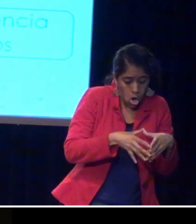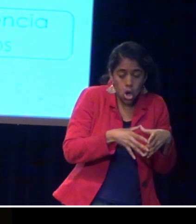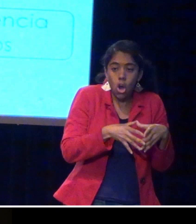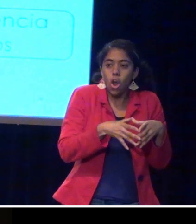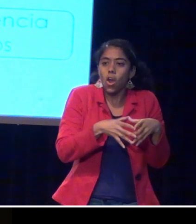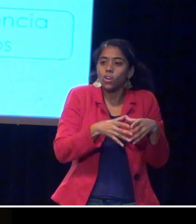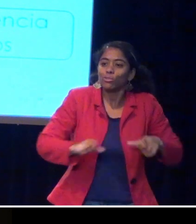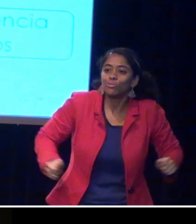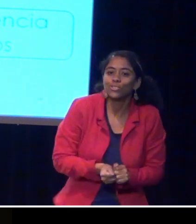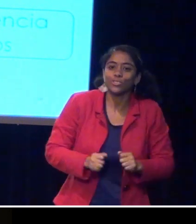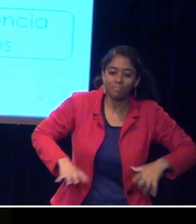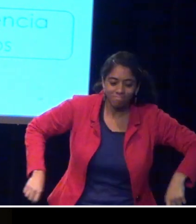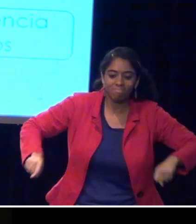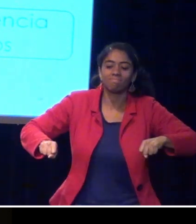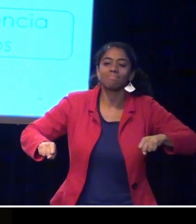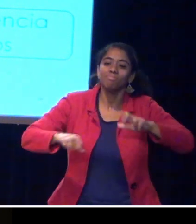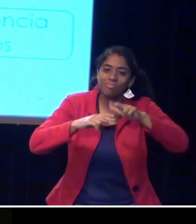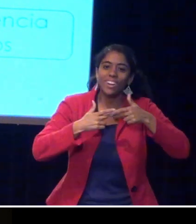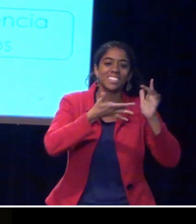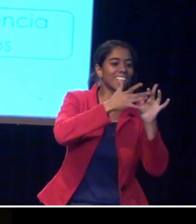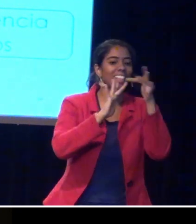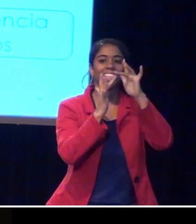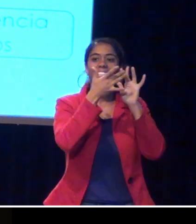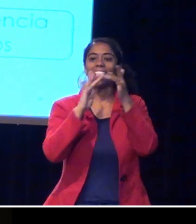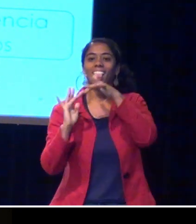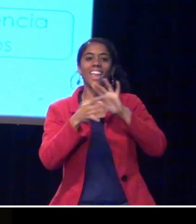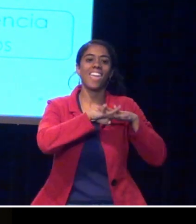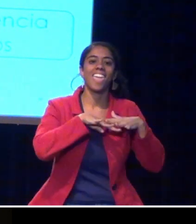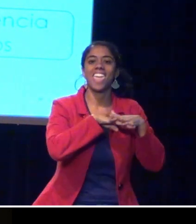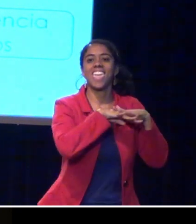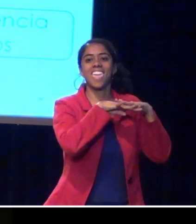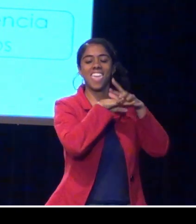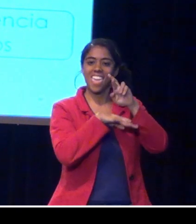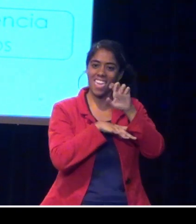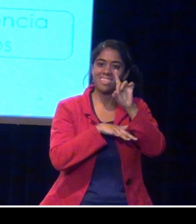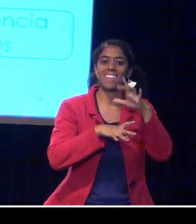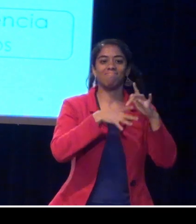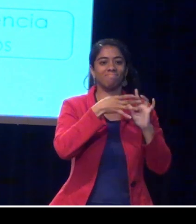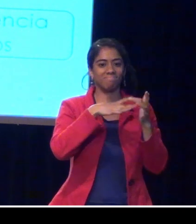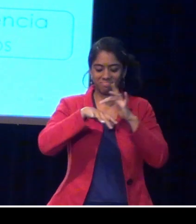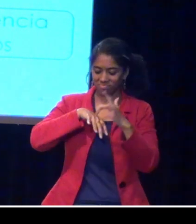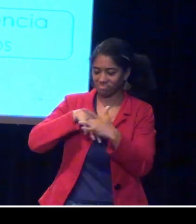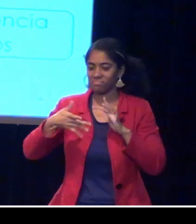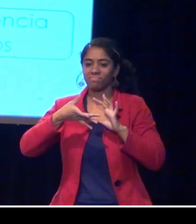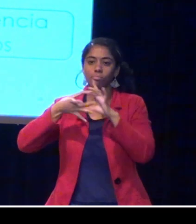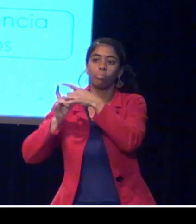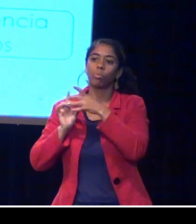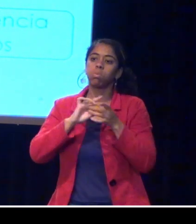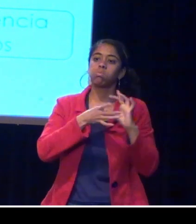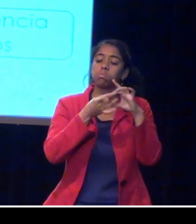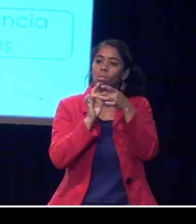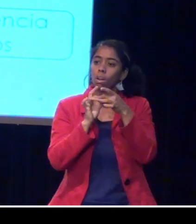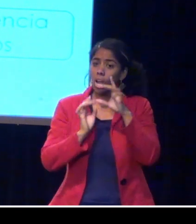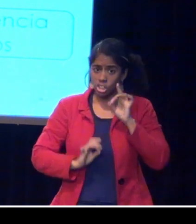podemos mais ficarmos baseados no professor, que é o transmissor de conhecimento. Nosso papel